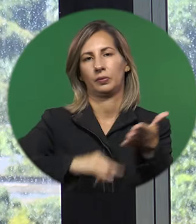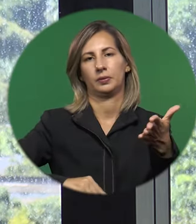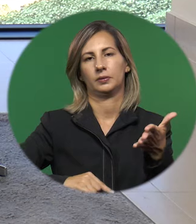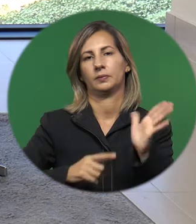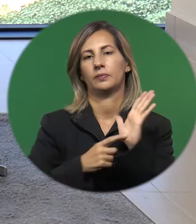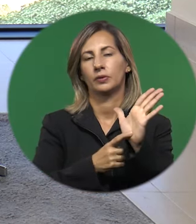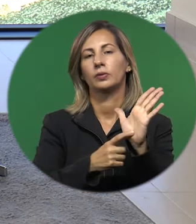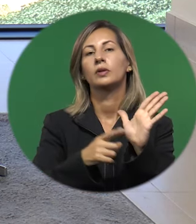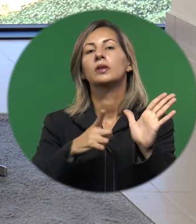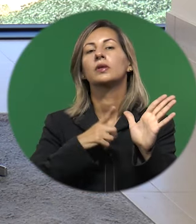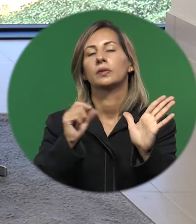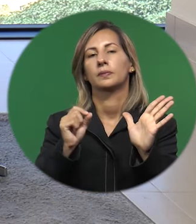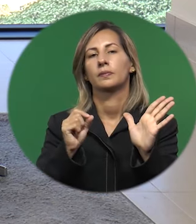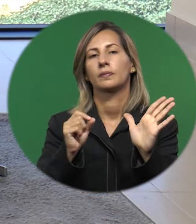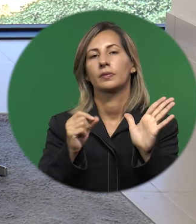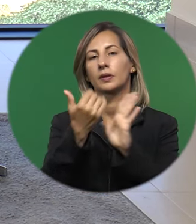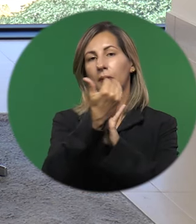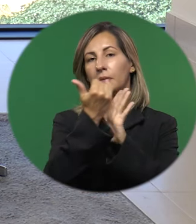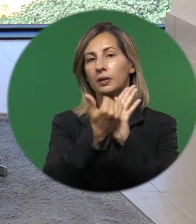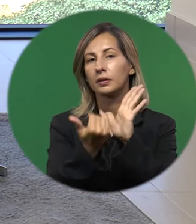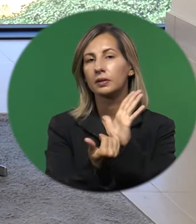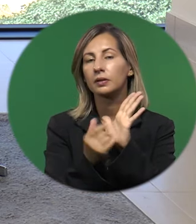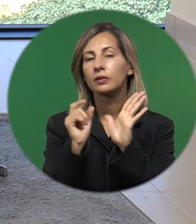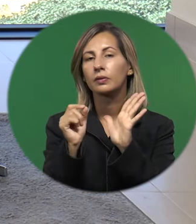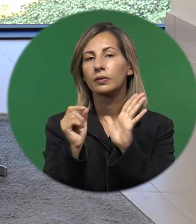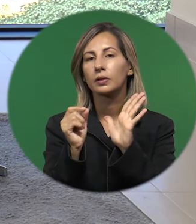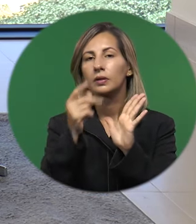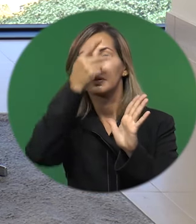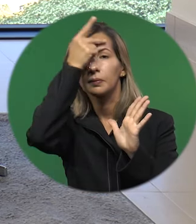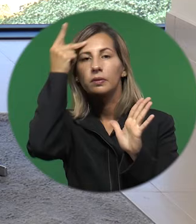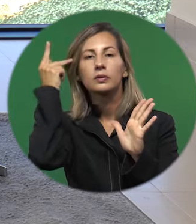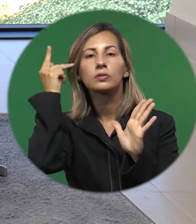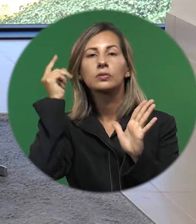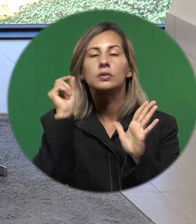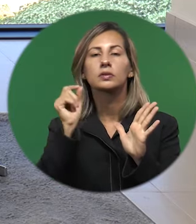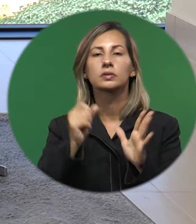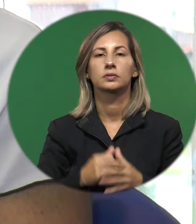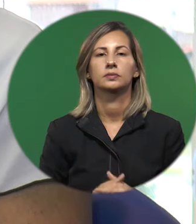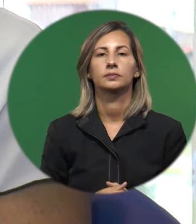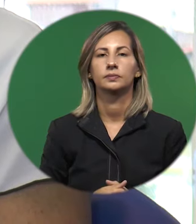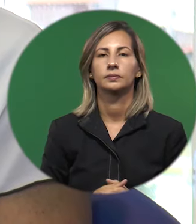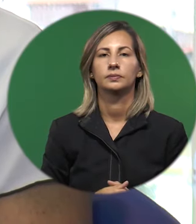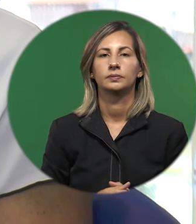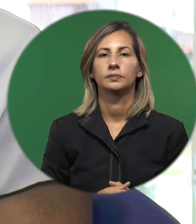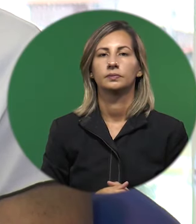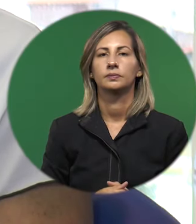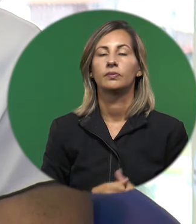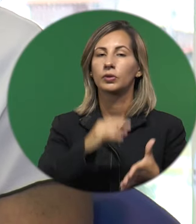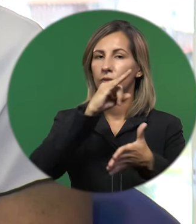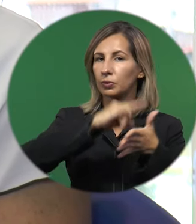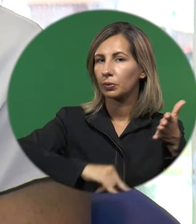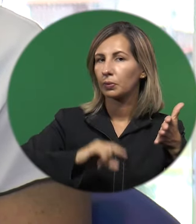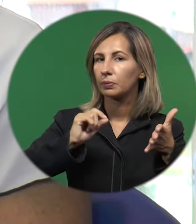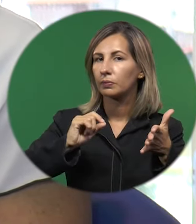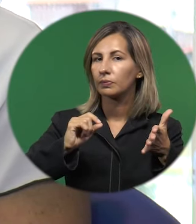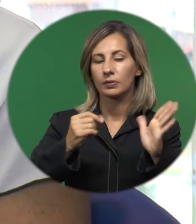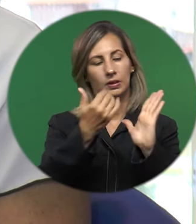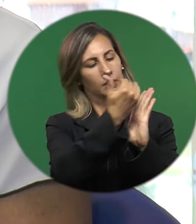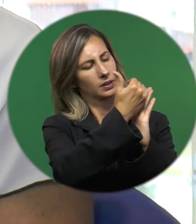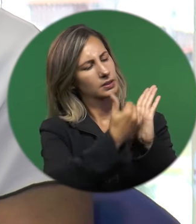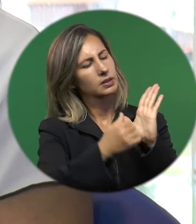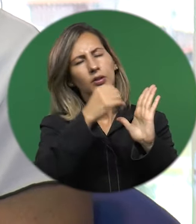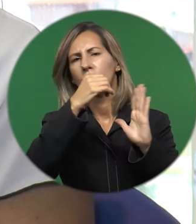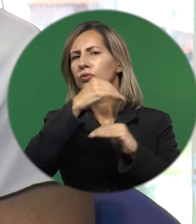documento? O planejamento estratégico de pessoas, ele é um documento onde